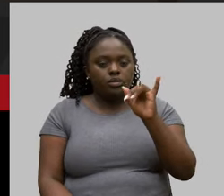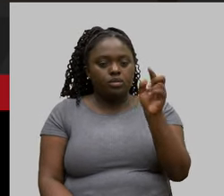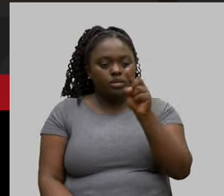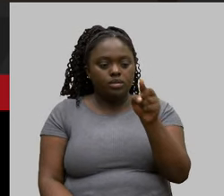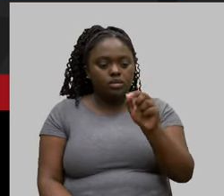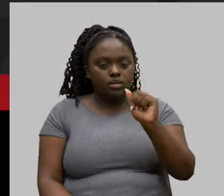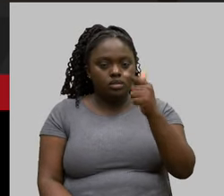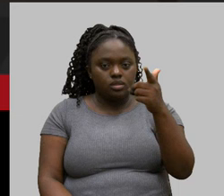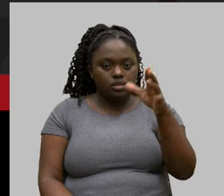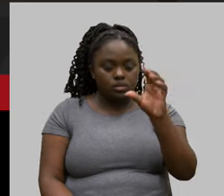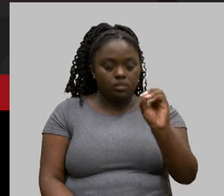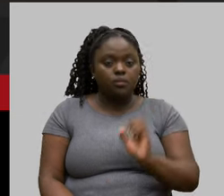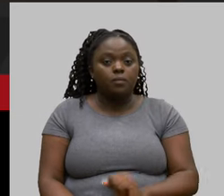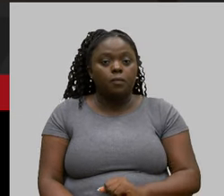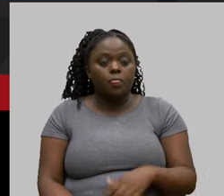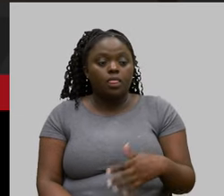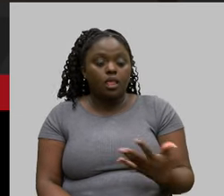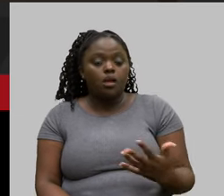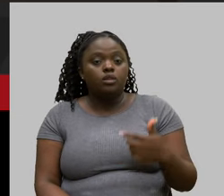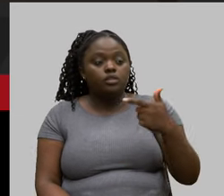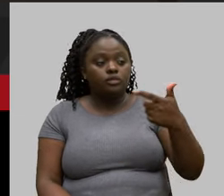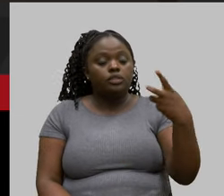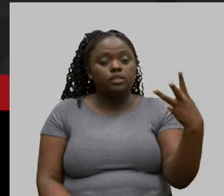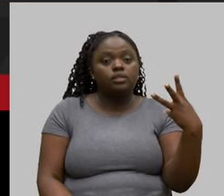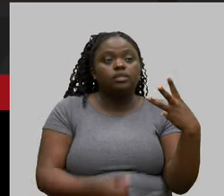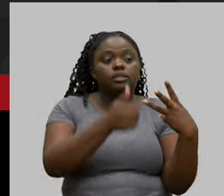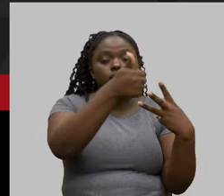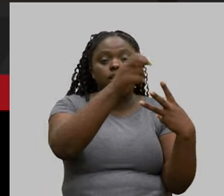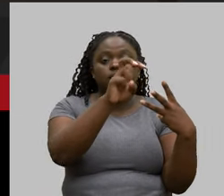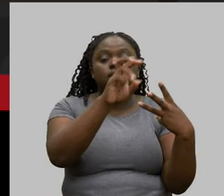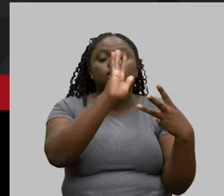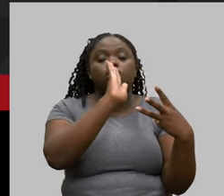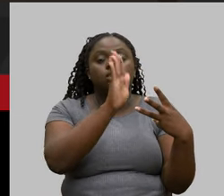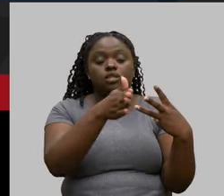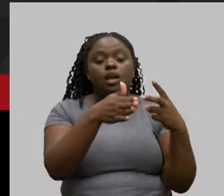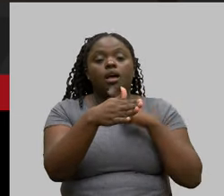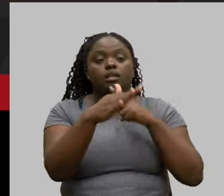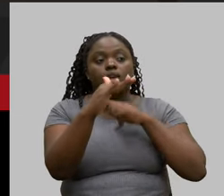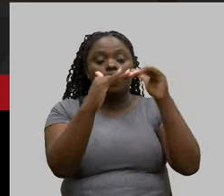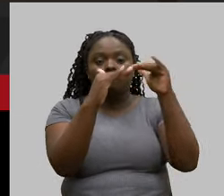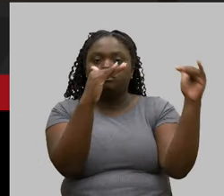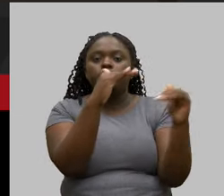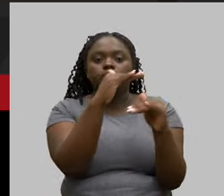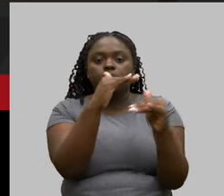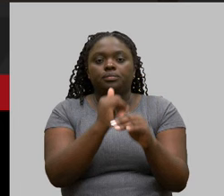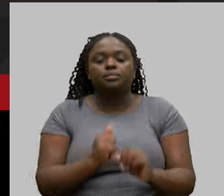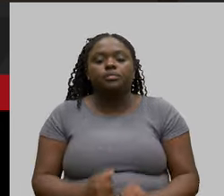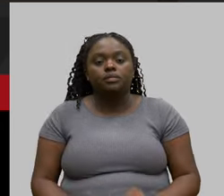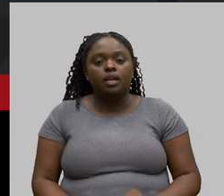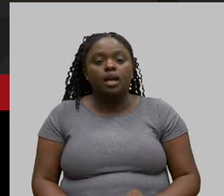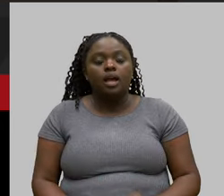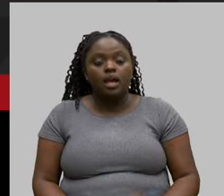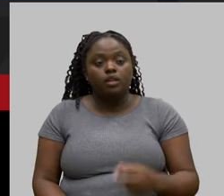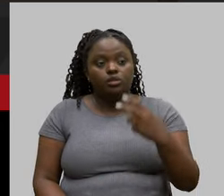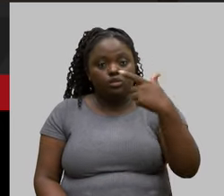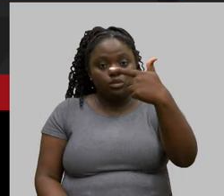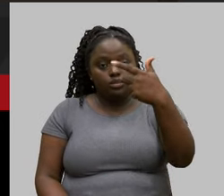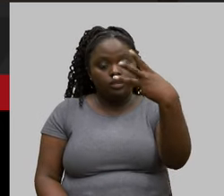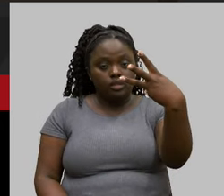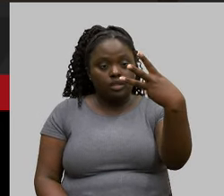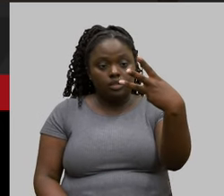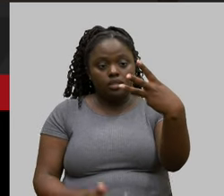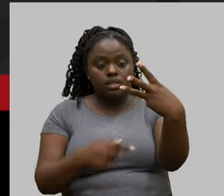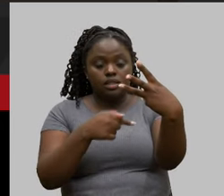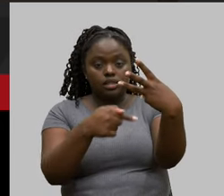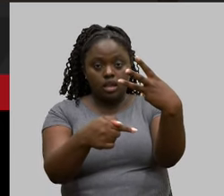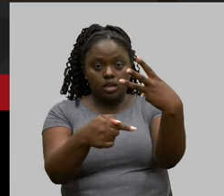estão equacionando o déficit atuarial de alguma forma além desses 15 desses 23 sete T plano financeiro o